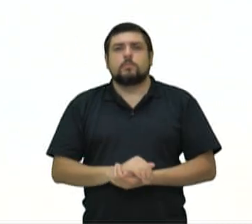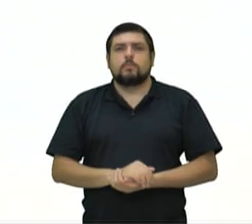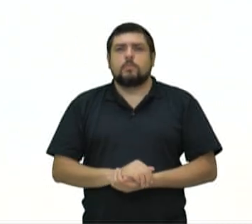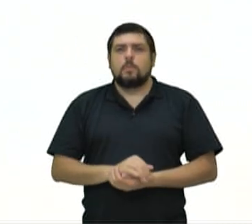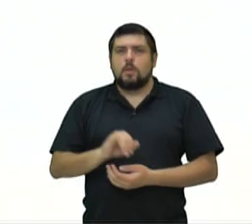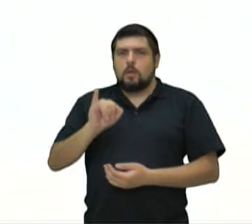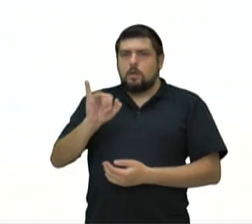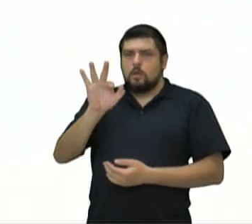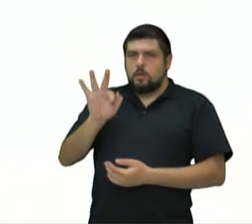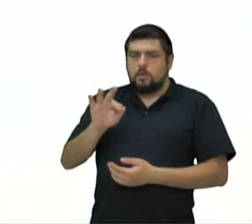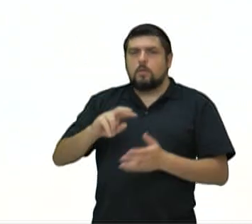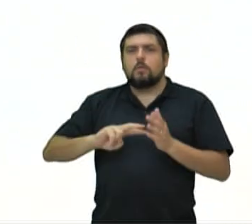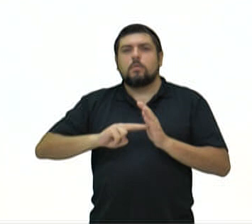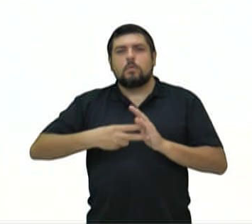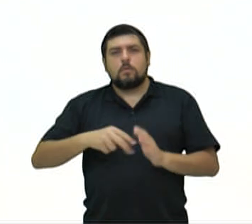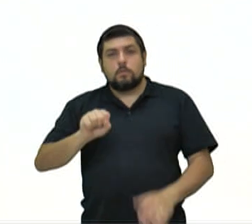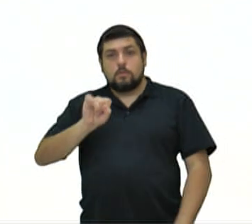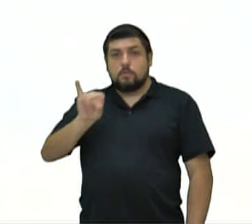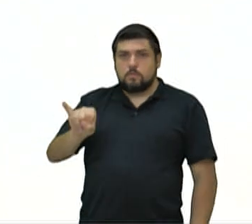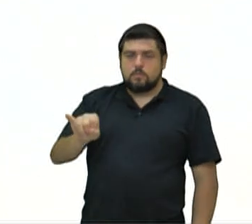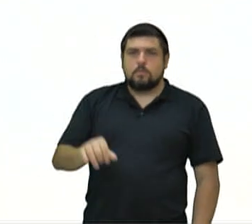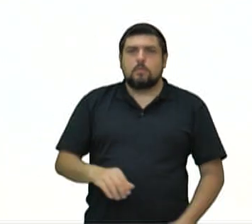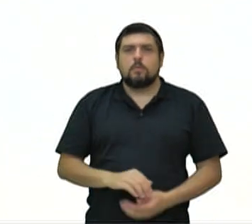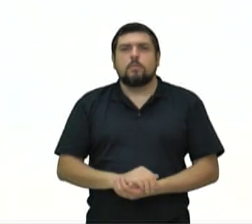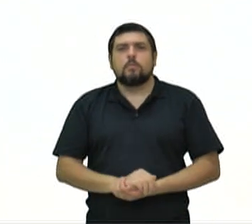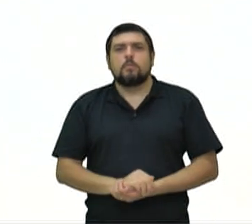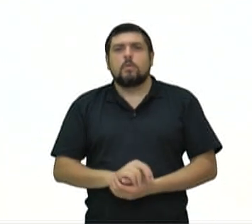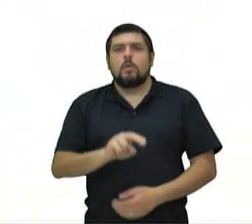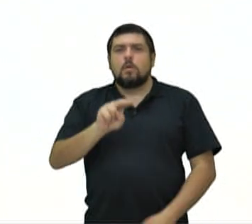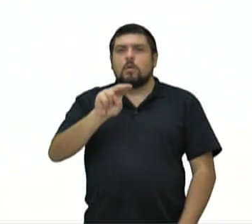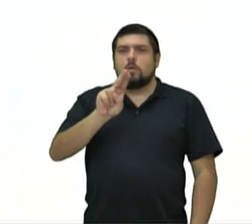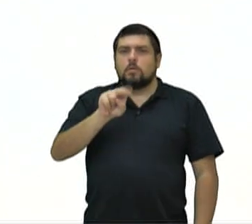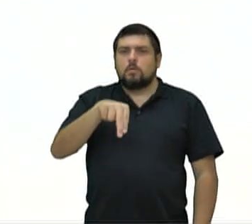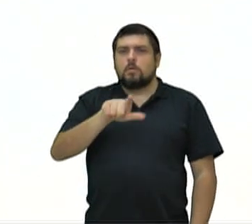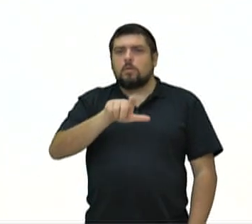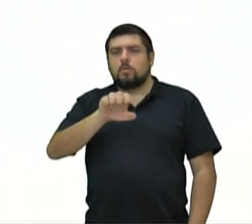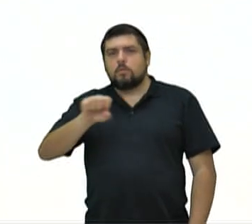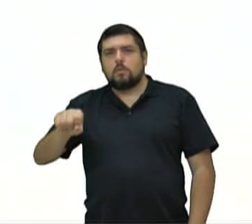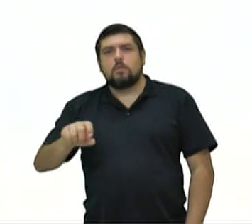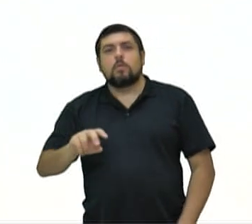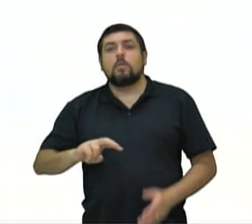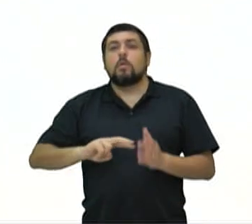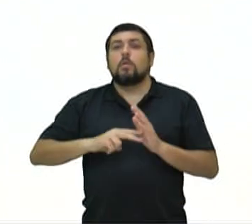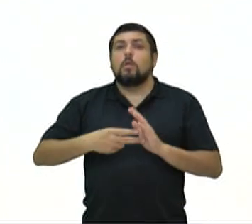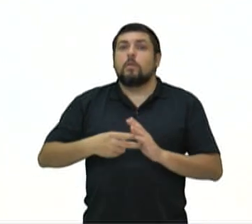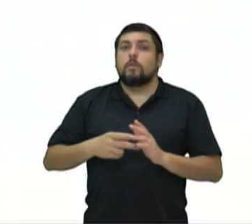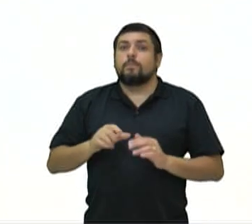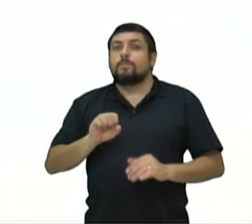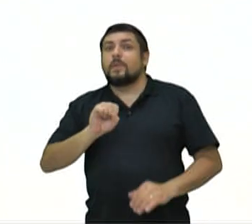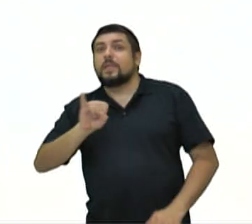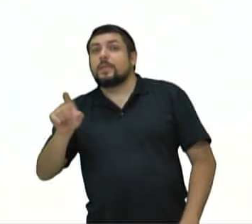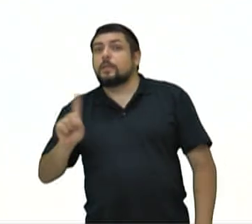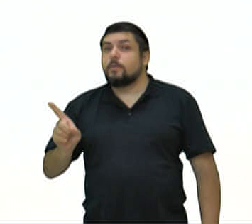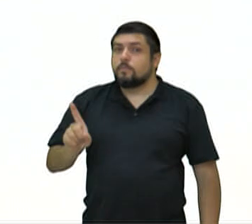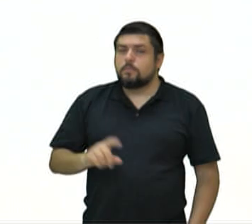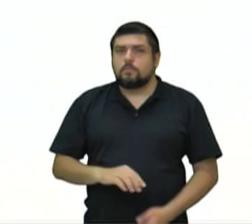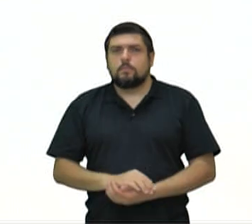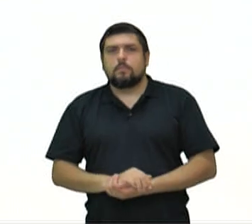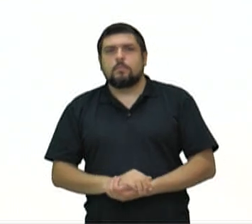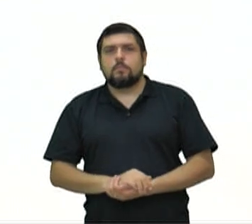que significa se, unless, a menos que, as long as, provide that, que